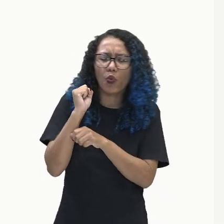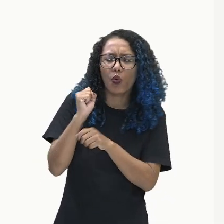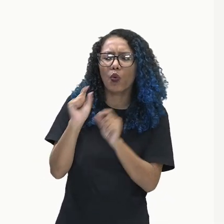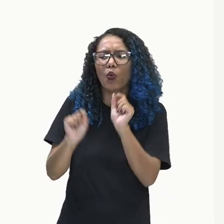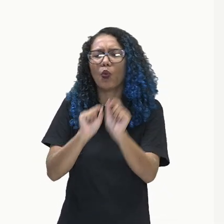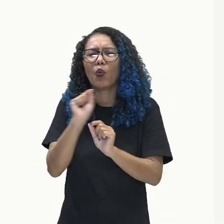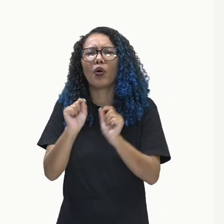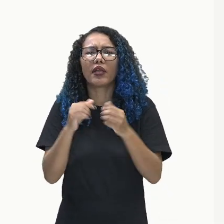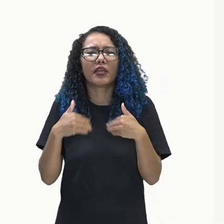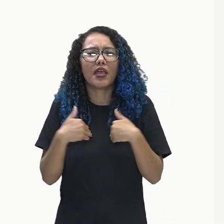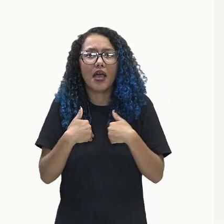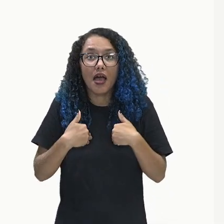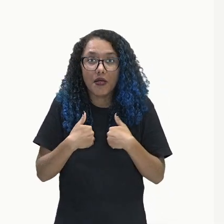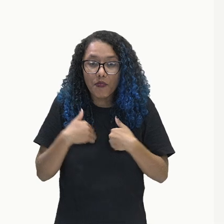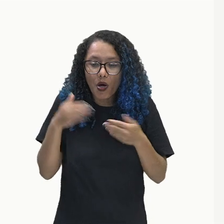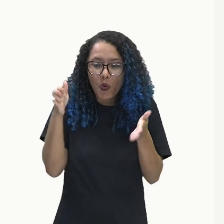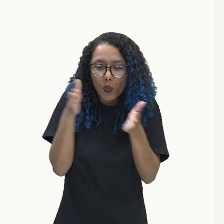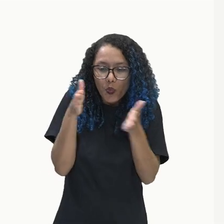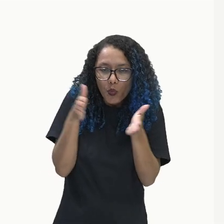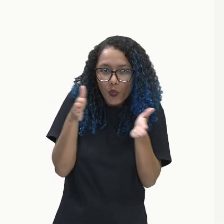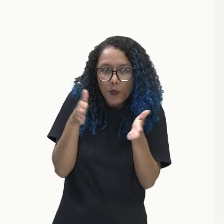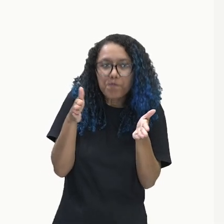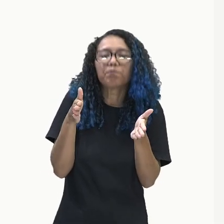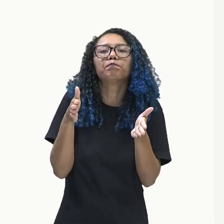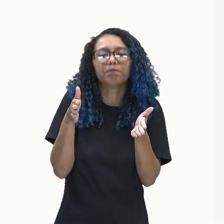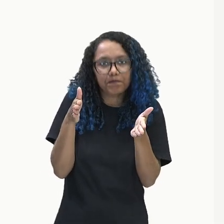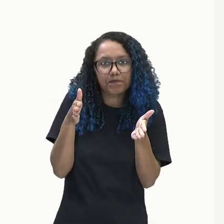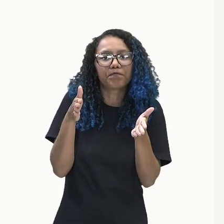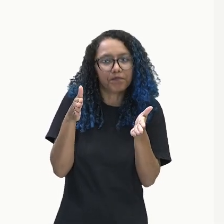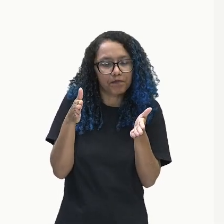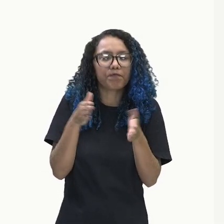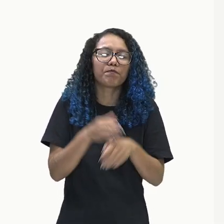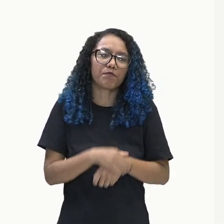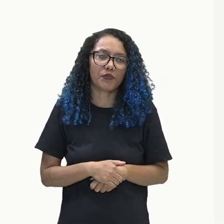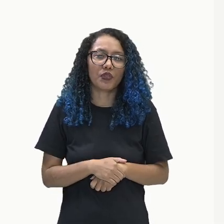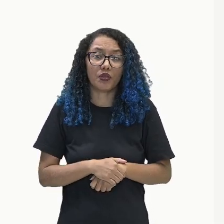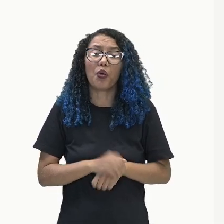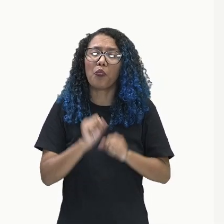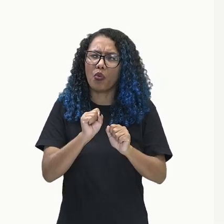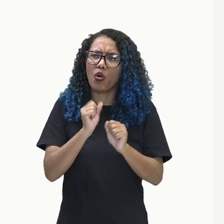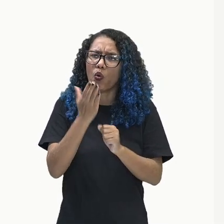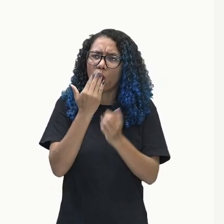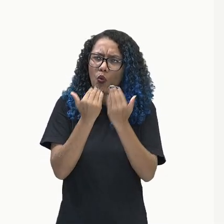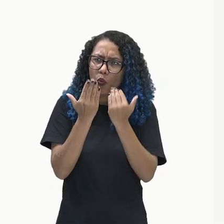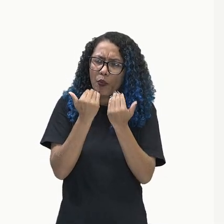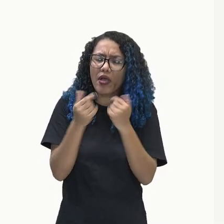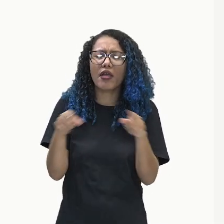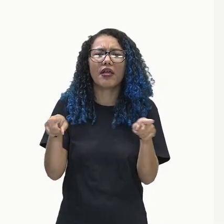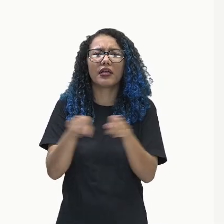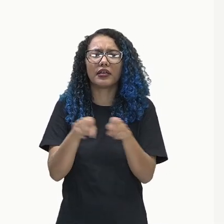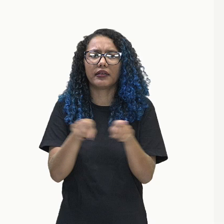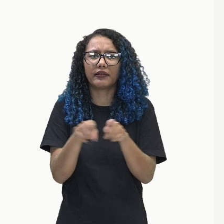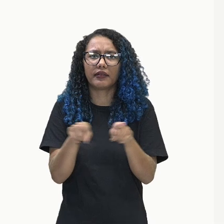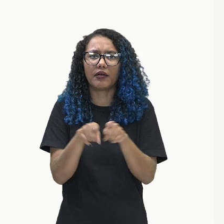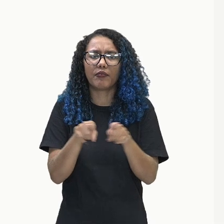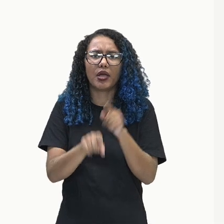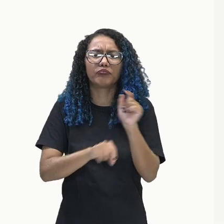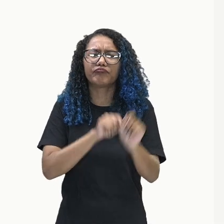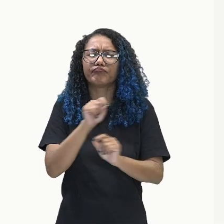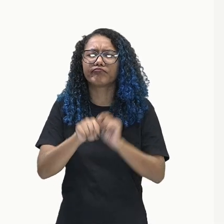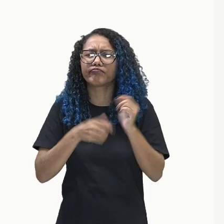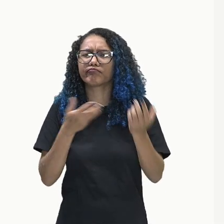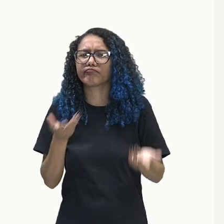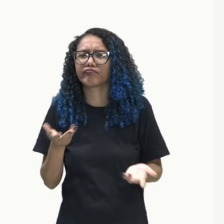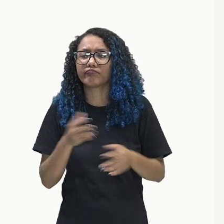animais de pequeno porte, gente, que servia tanto para sua alimentação, como também para obtenção ali